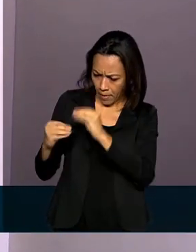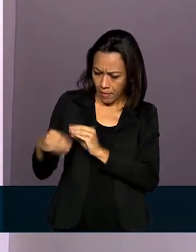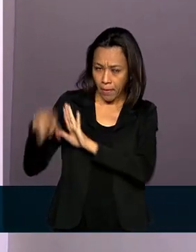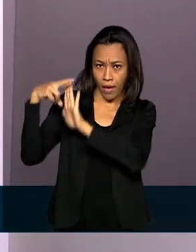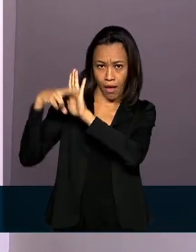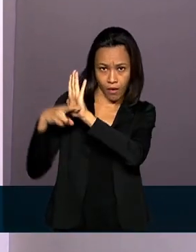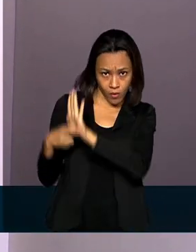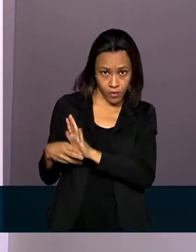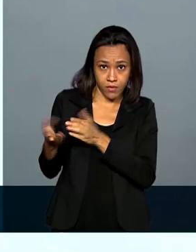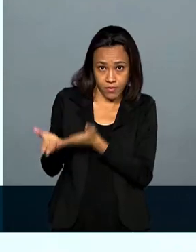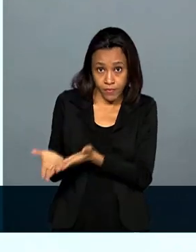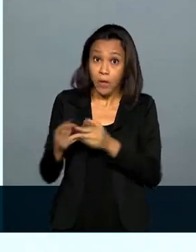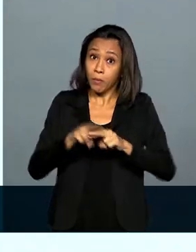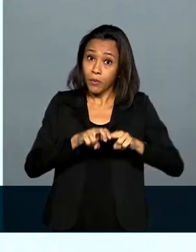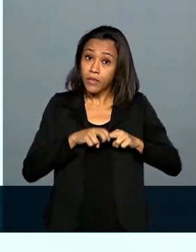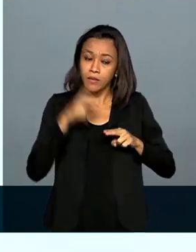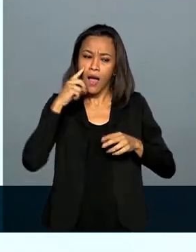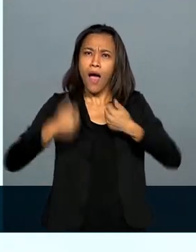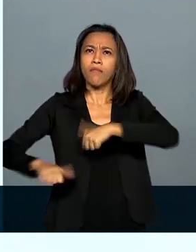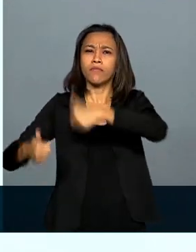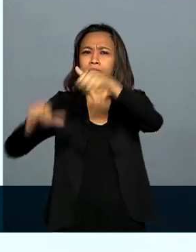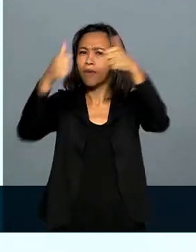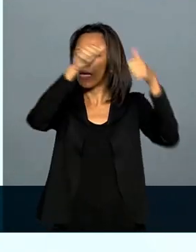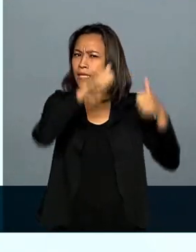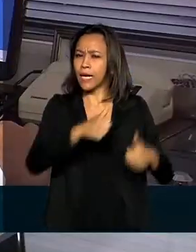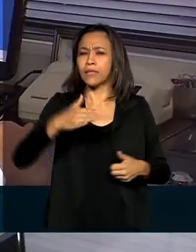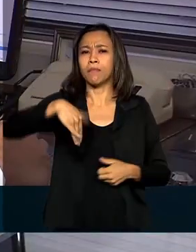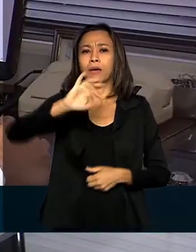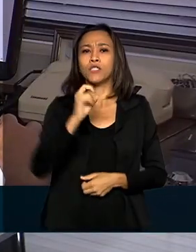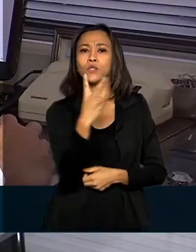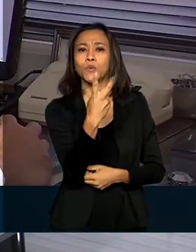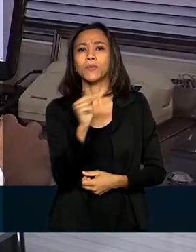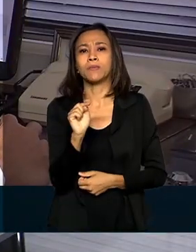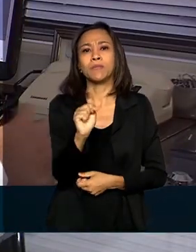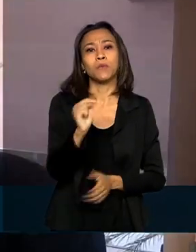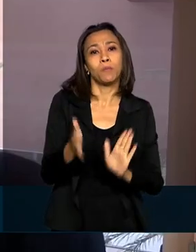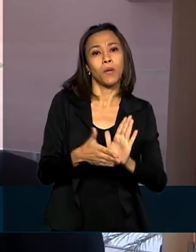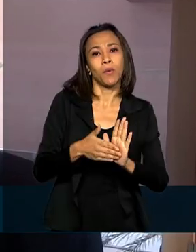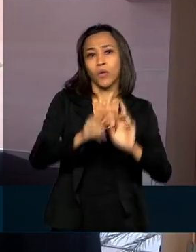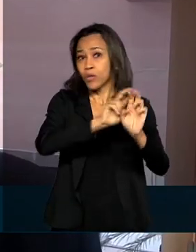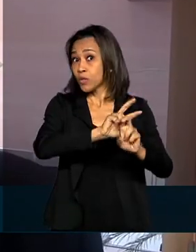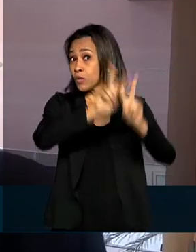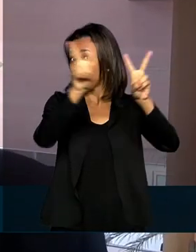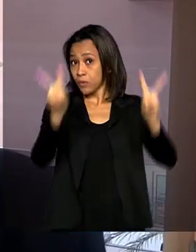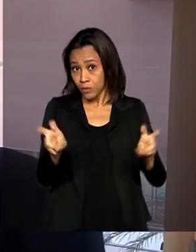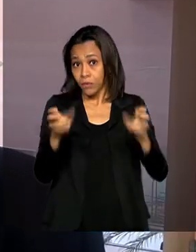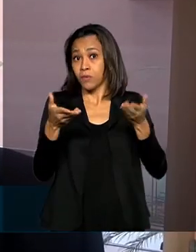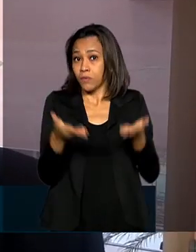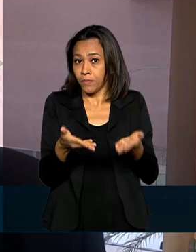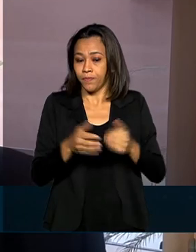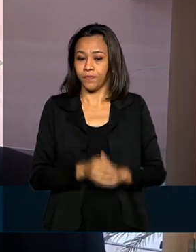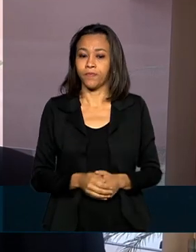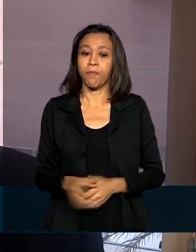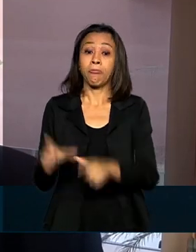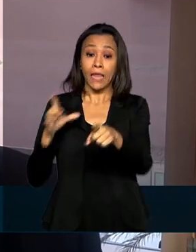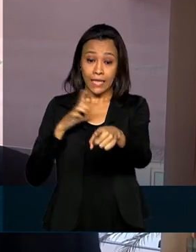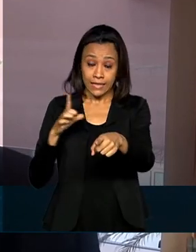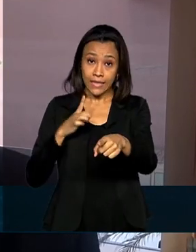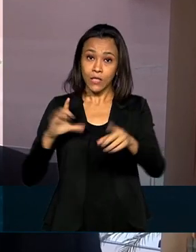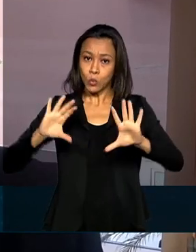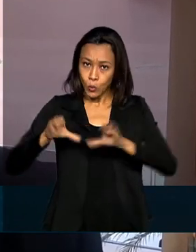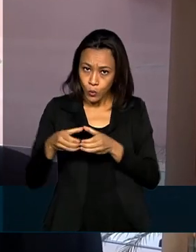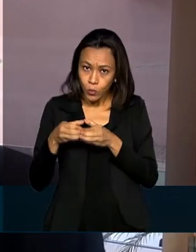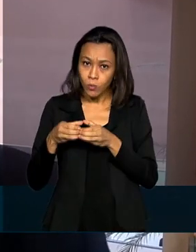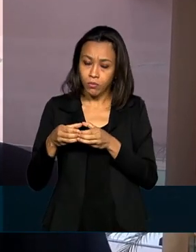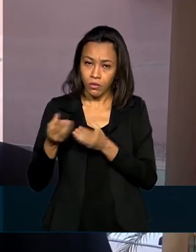sendo avaliadas mais de duas mil propostas sobre o tema. Existe uma comissão dentro do Conselho Federal de Medicina que